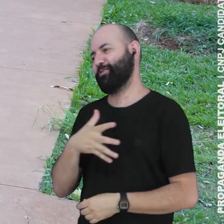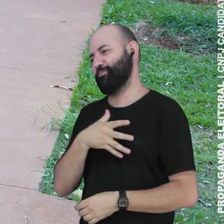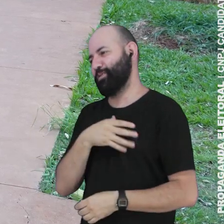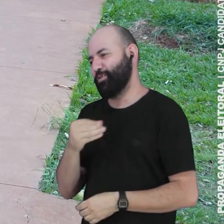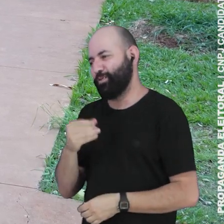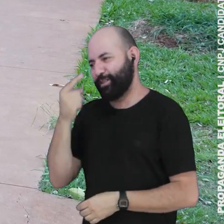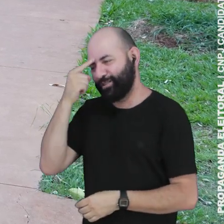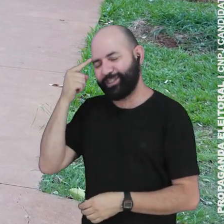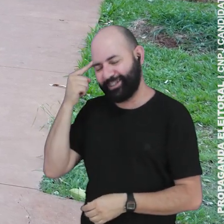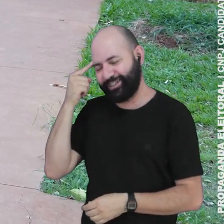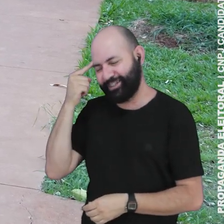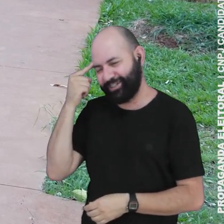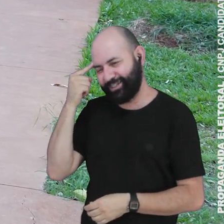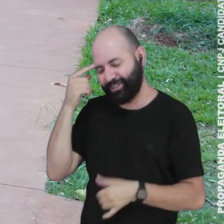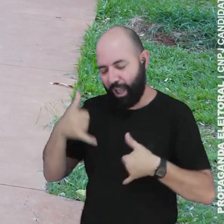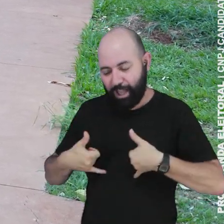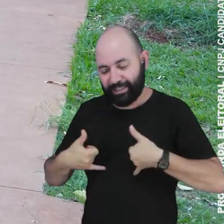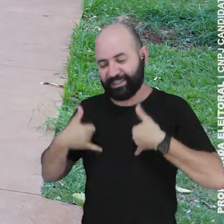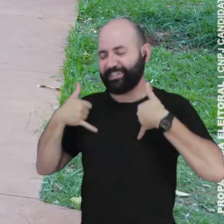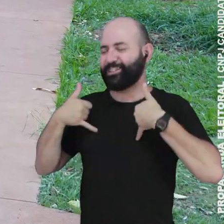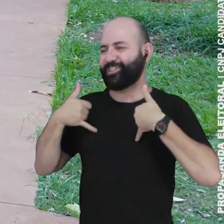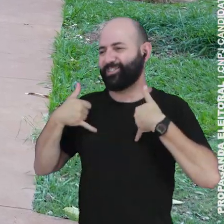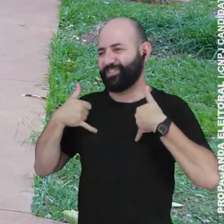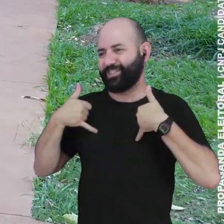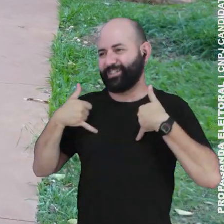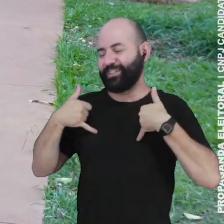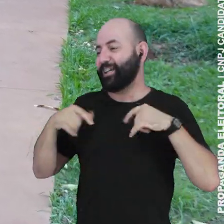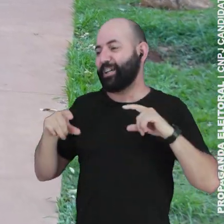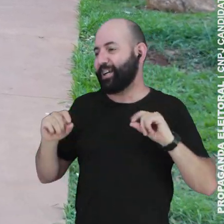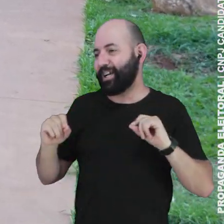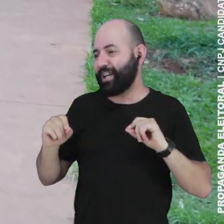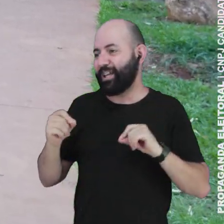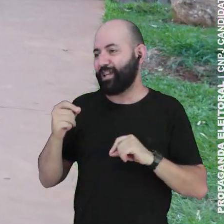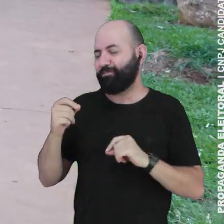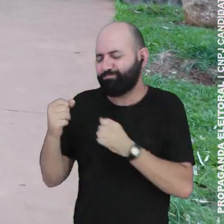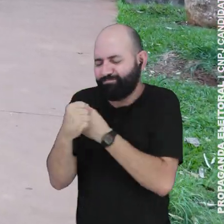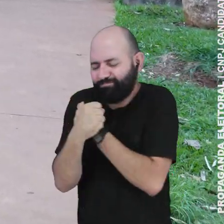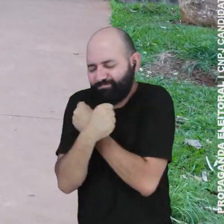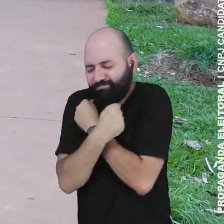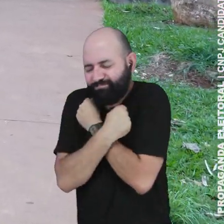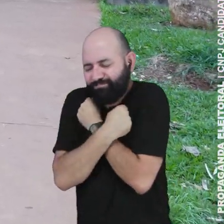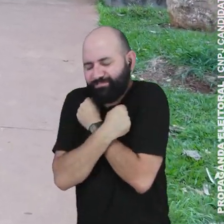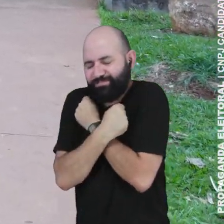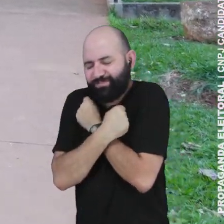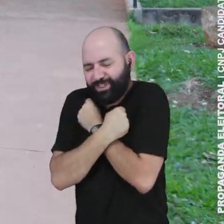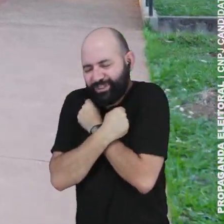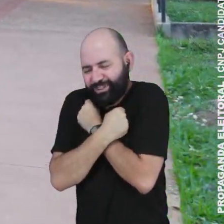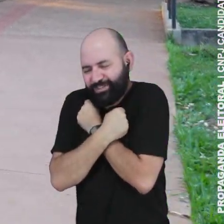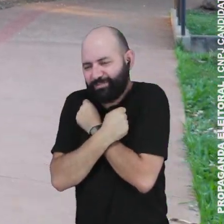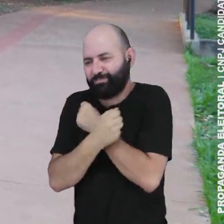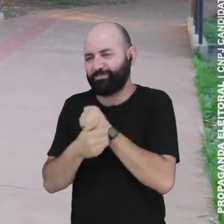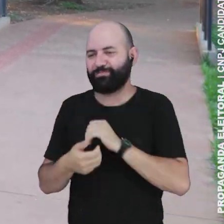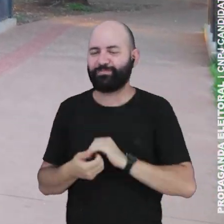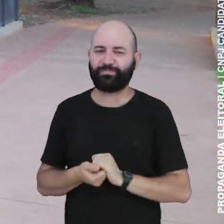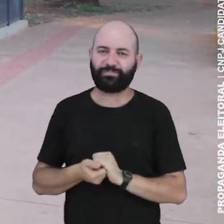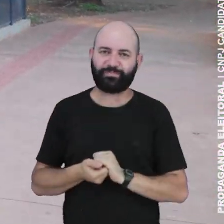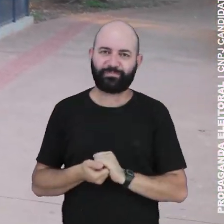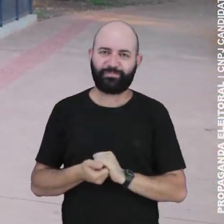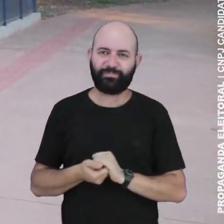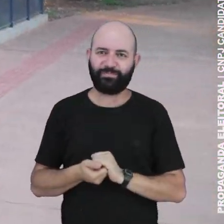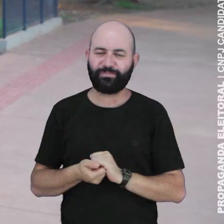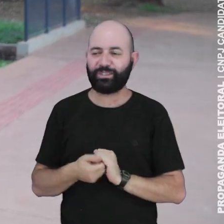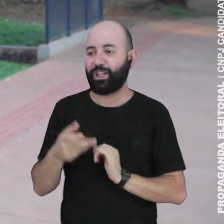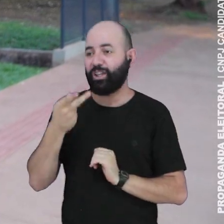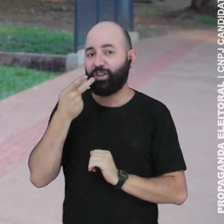meu filho Diego Garcia, com muito orgulho que eu queria te dar um abraço, tá?